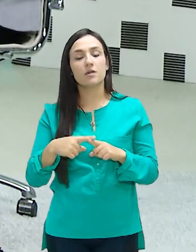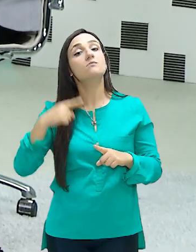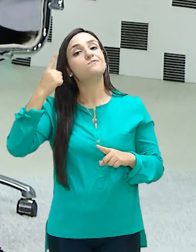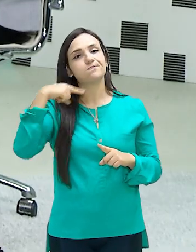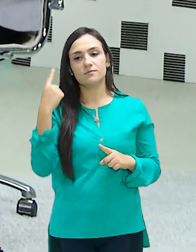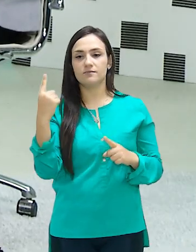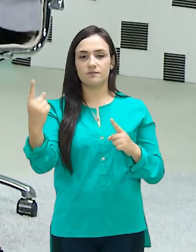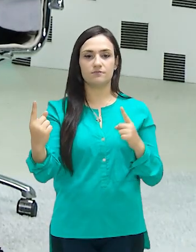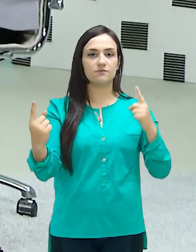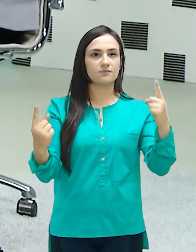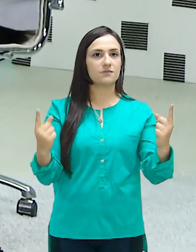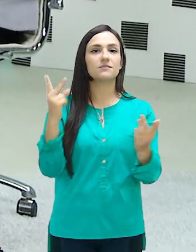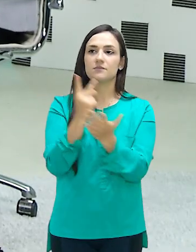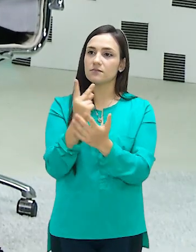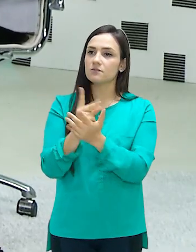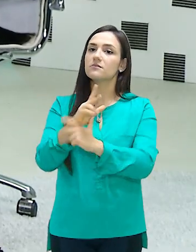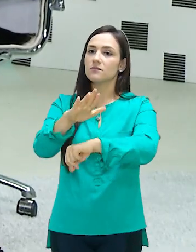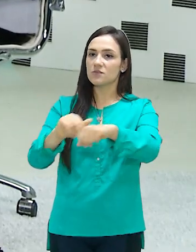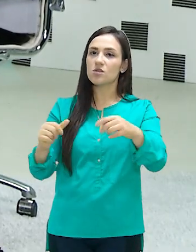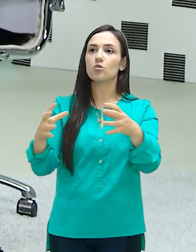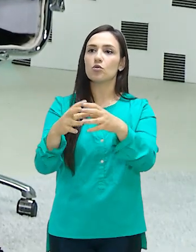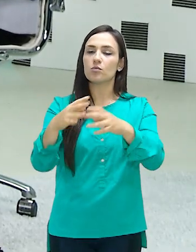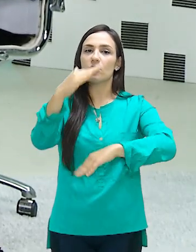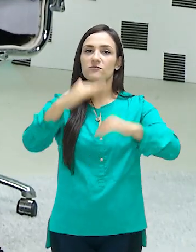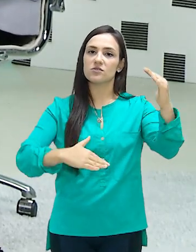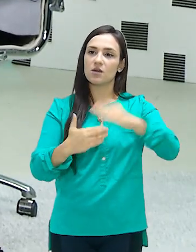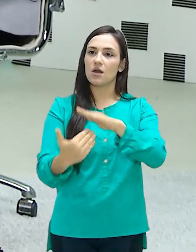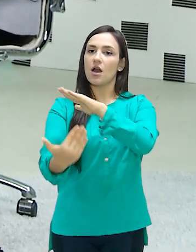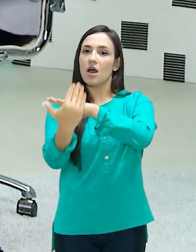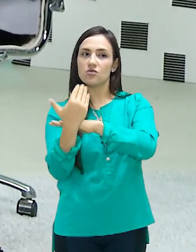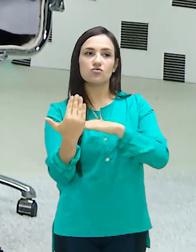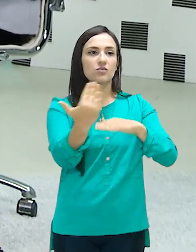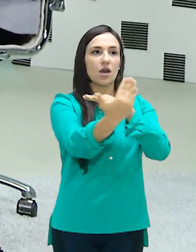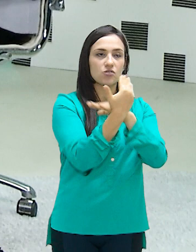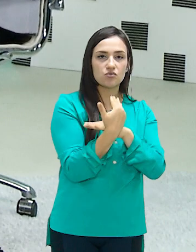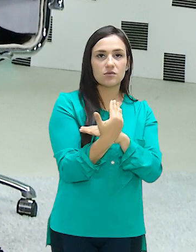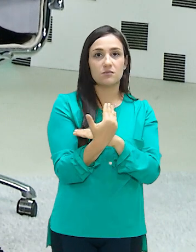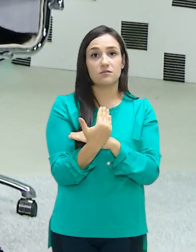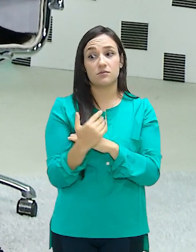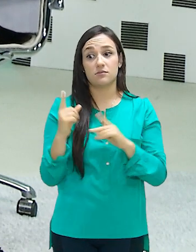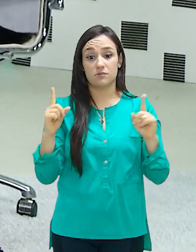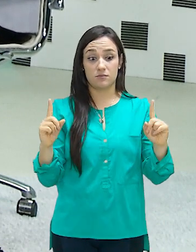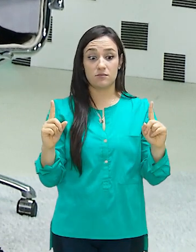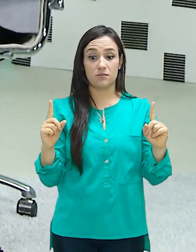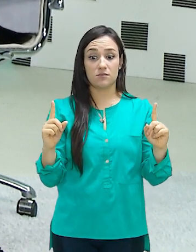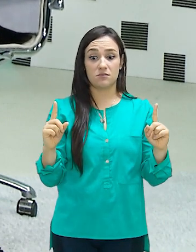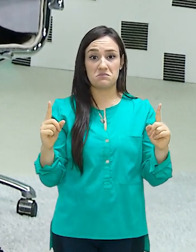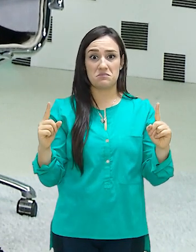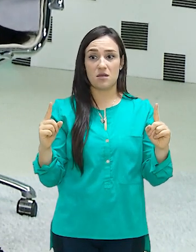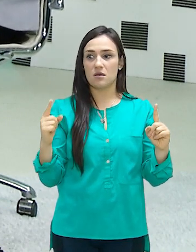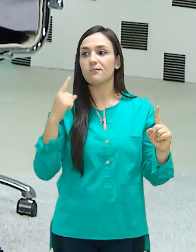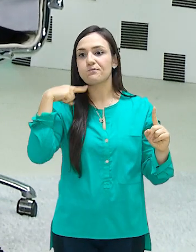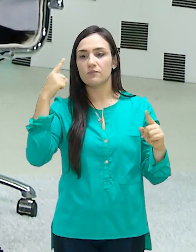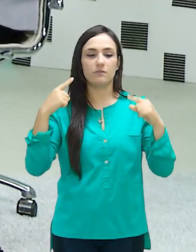gente trabalha um dando suporte para o outro. E o advogado colaborativo, ele não trabalha contra o